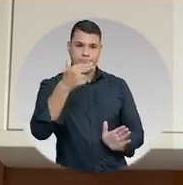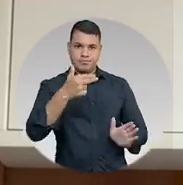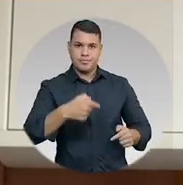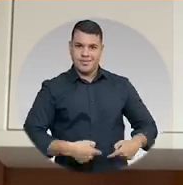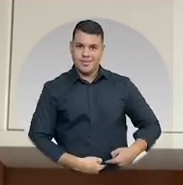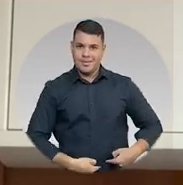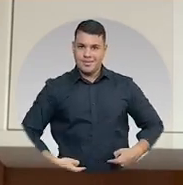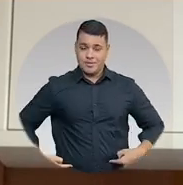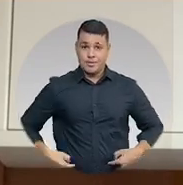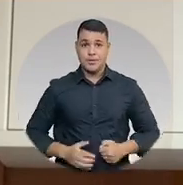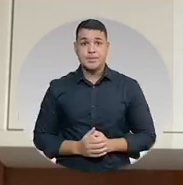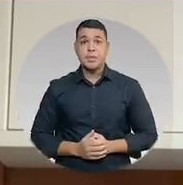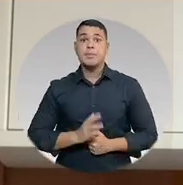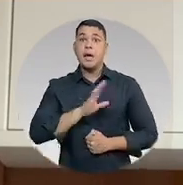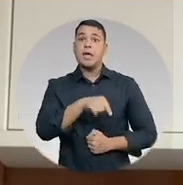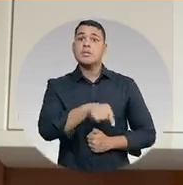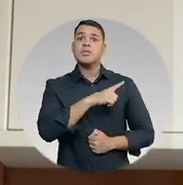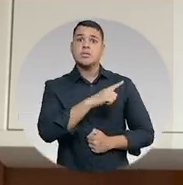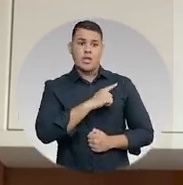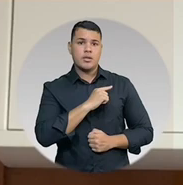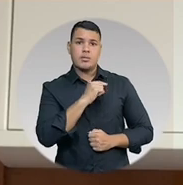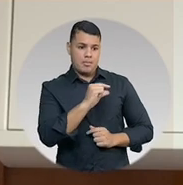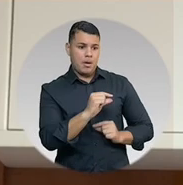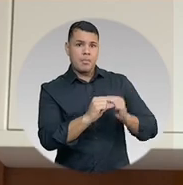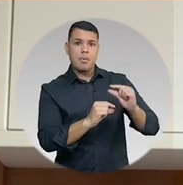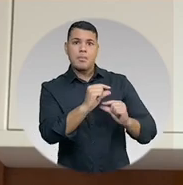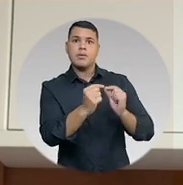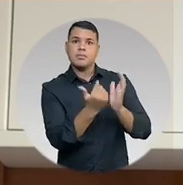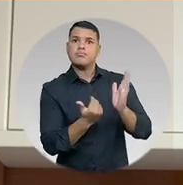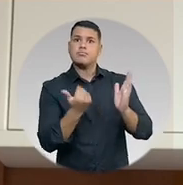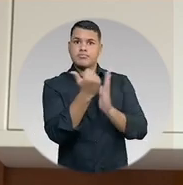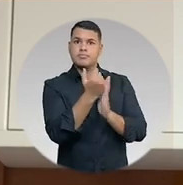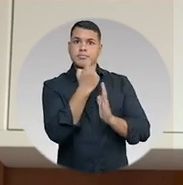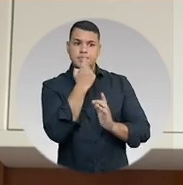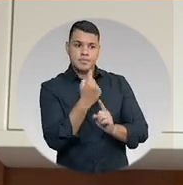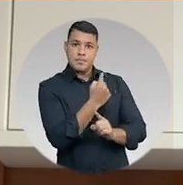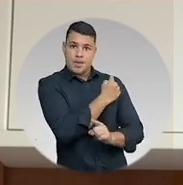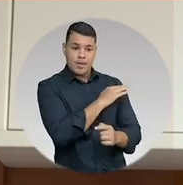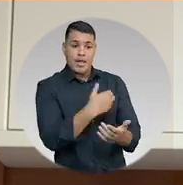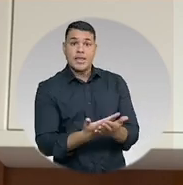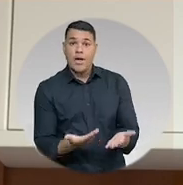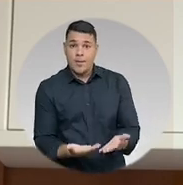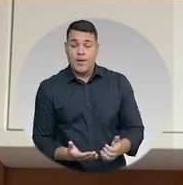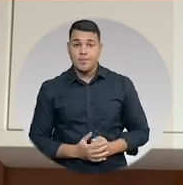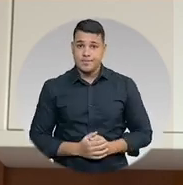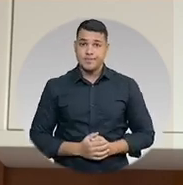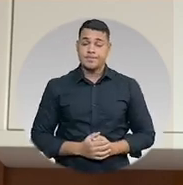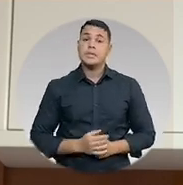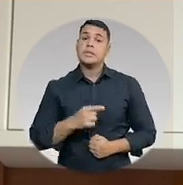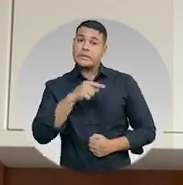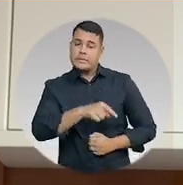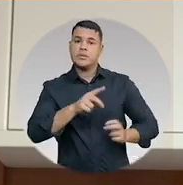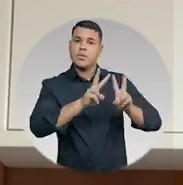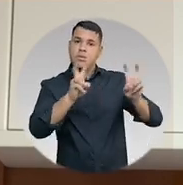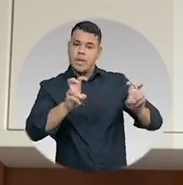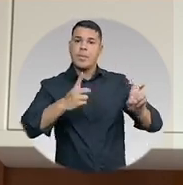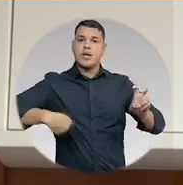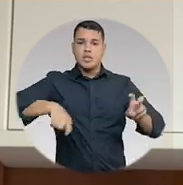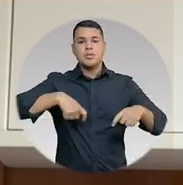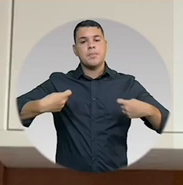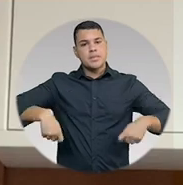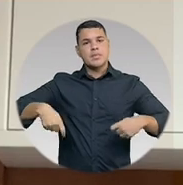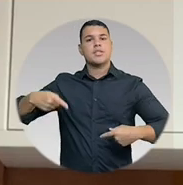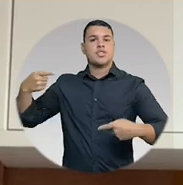e esse percentual tem aumentado ao longo das últimas décadas, e essa é uma temática que precisa